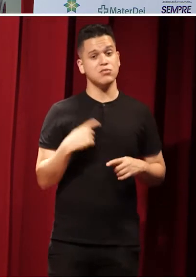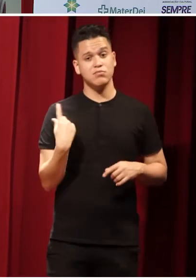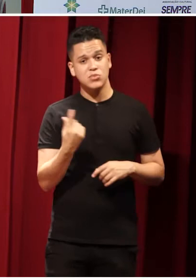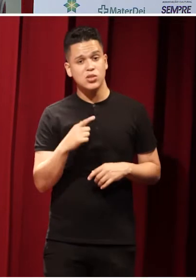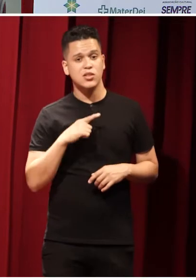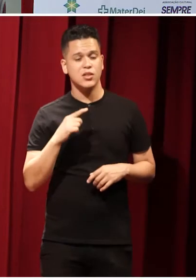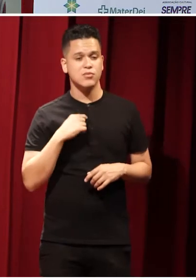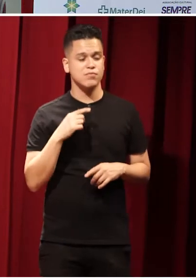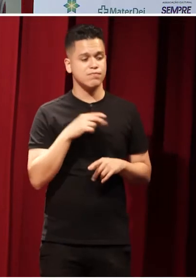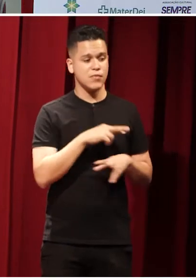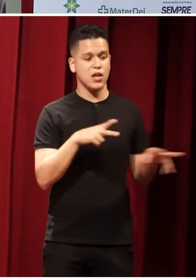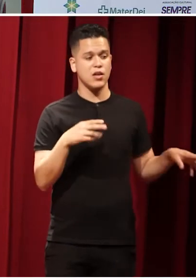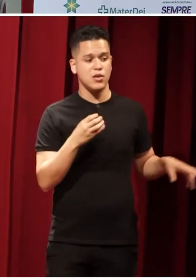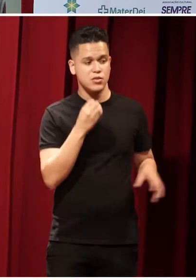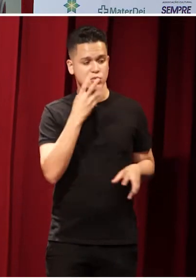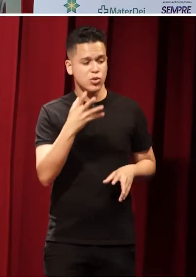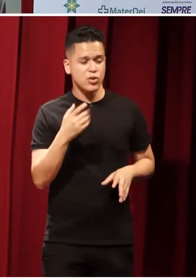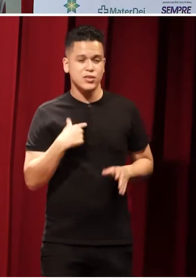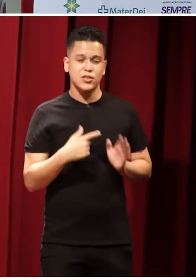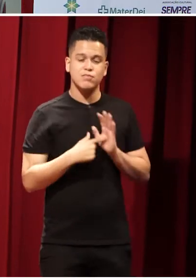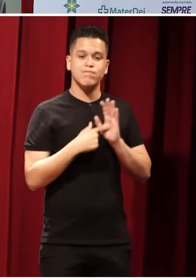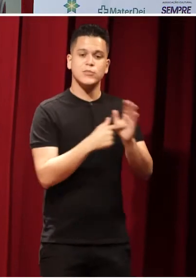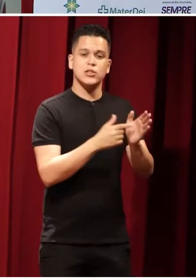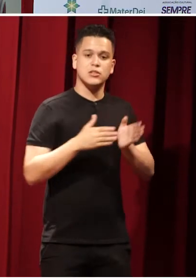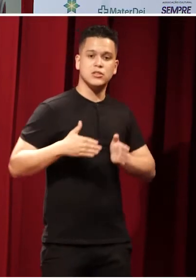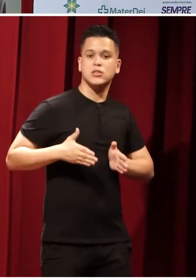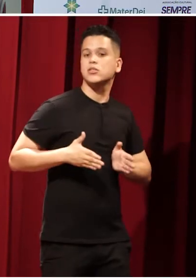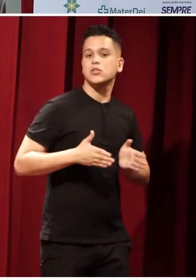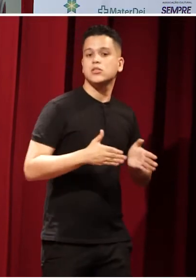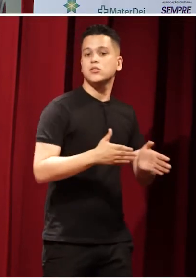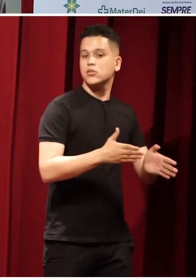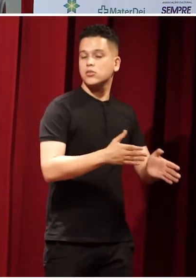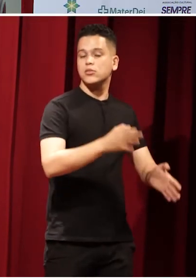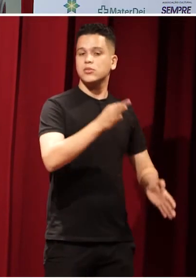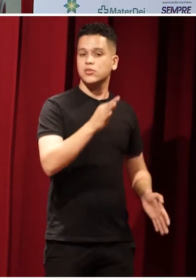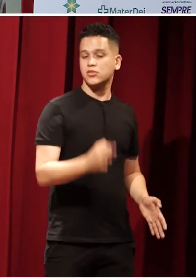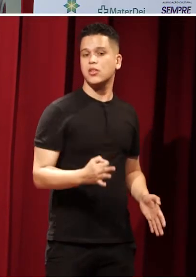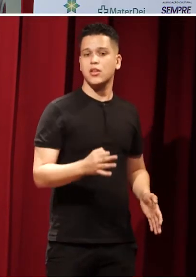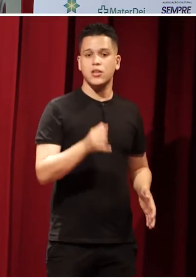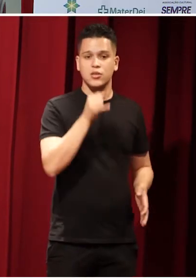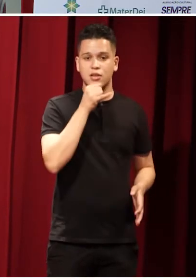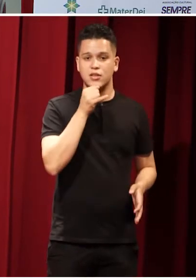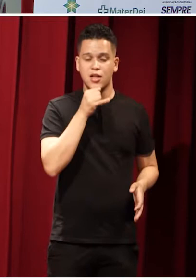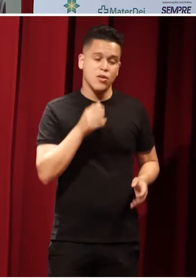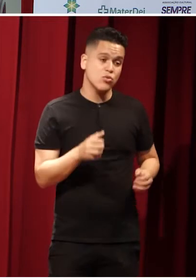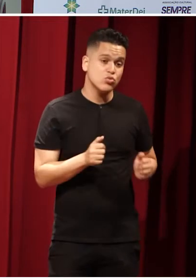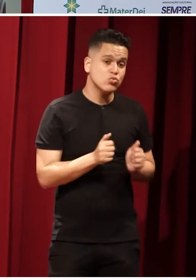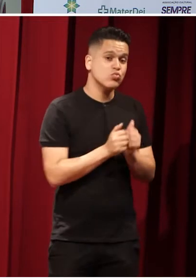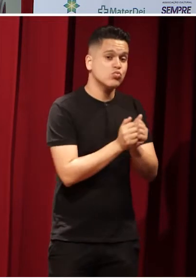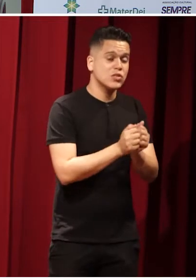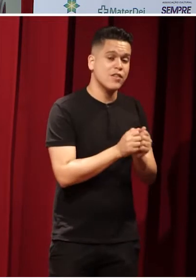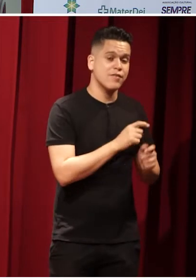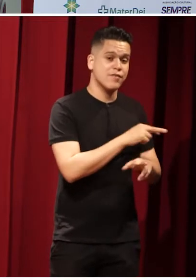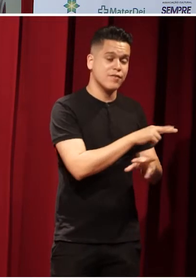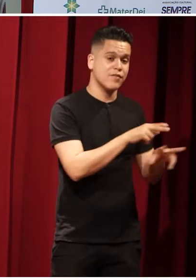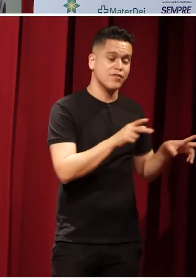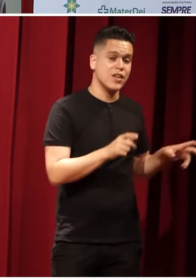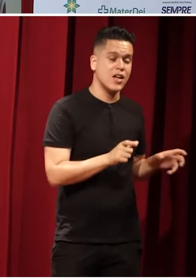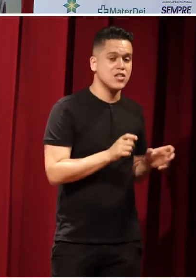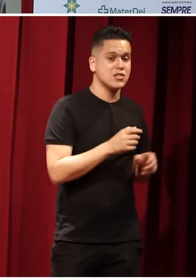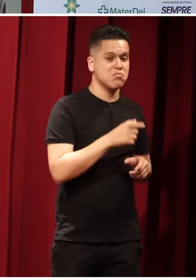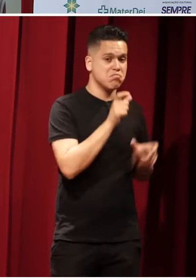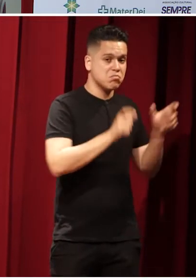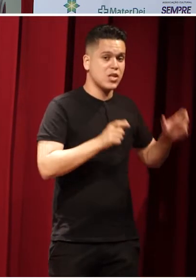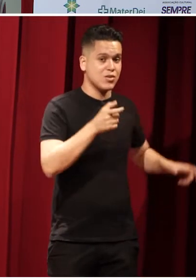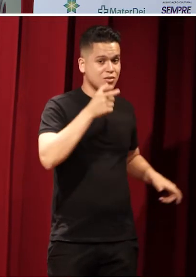que apontam na direção de uma possível coalizão de interesses para o fortalecimento